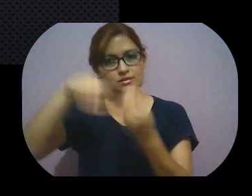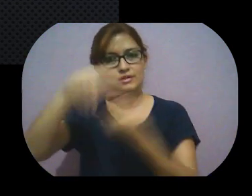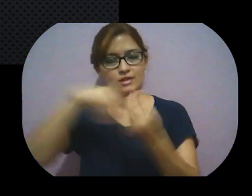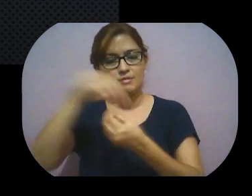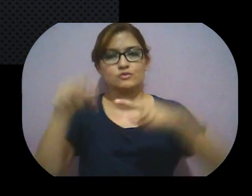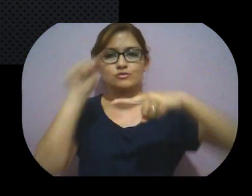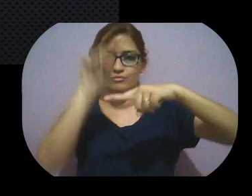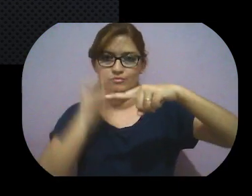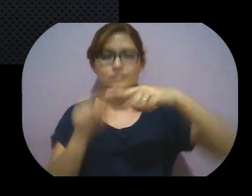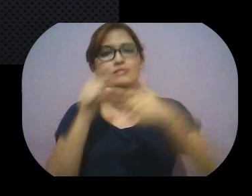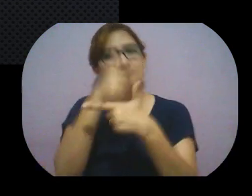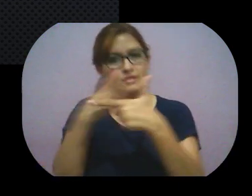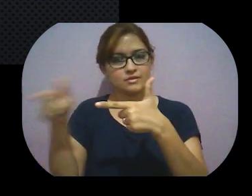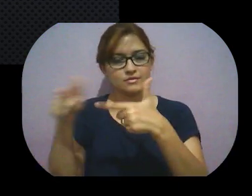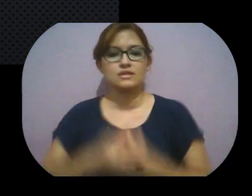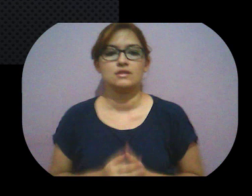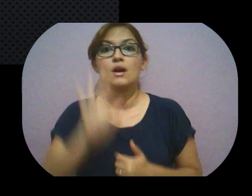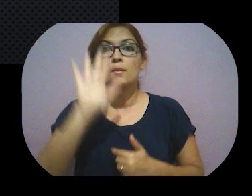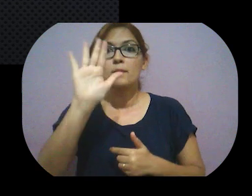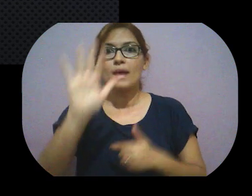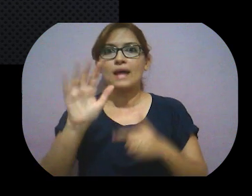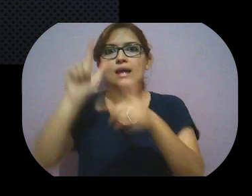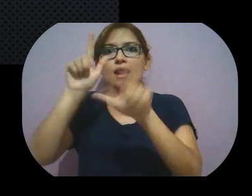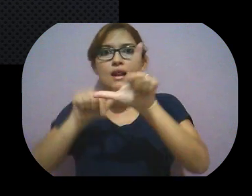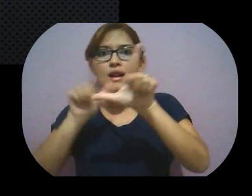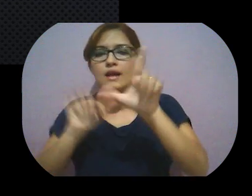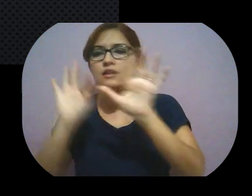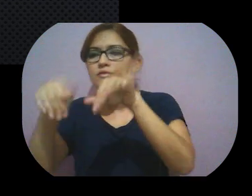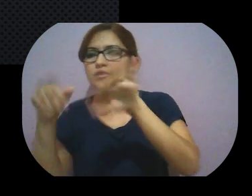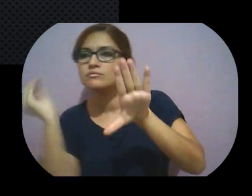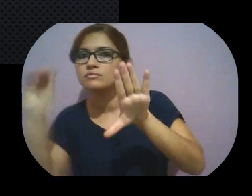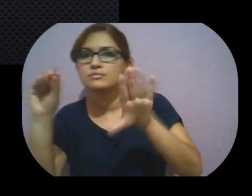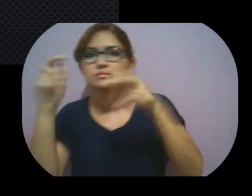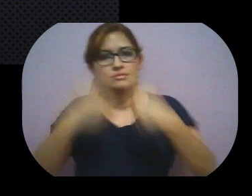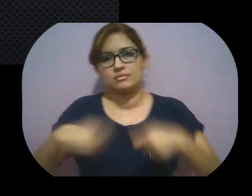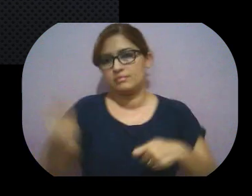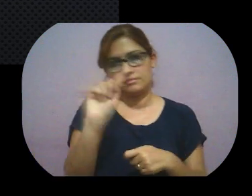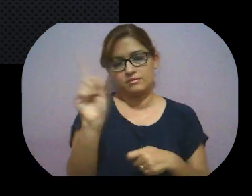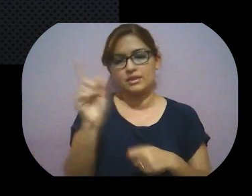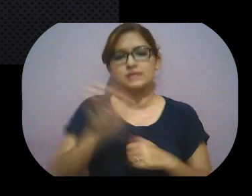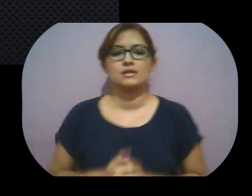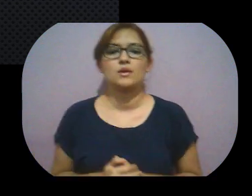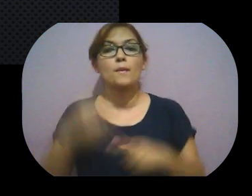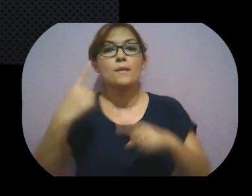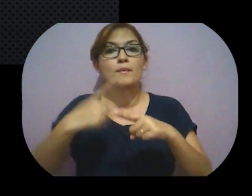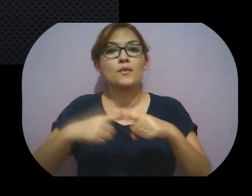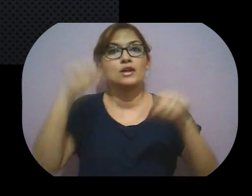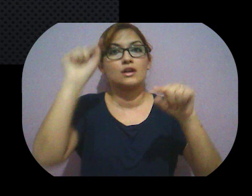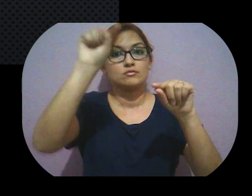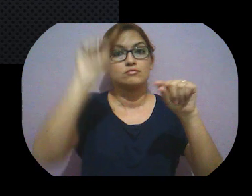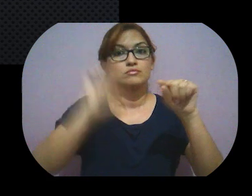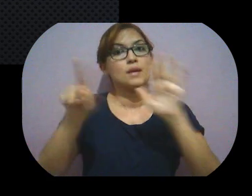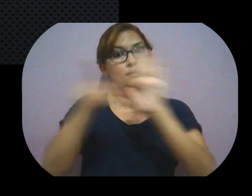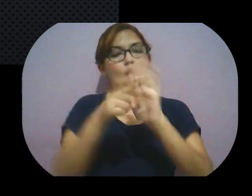mesma unidade. Portanto, o título não tem unidade. A gente diz que é adimensional. Título e volume é a relação entre o volume do